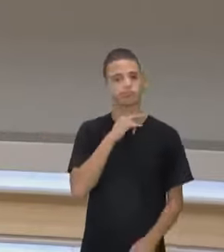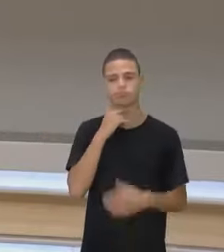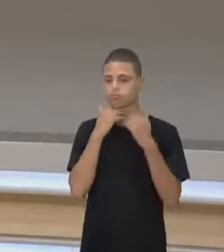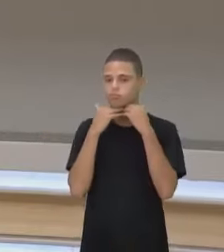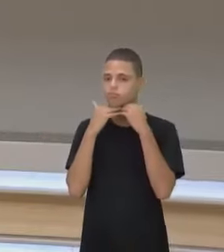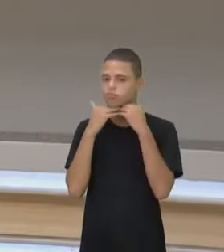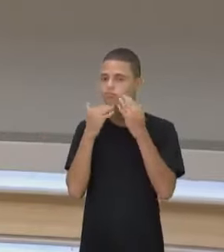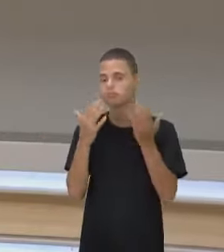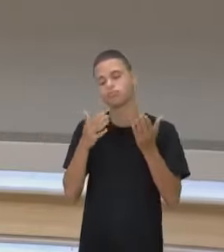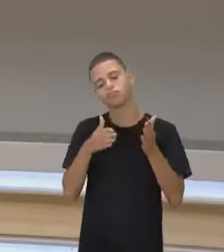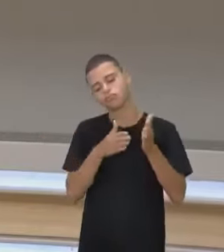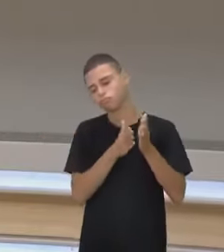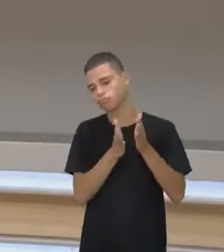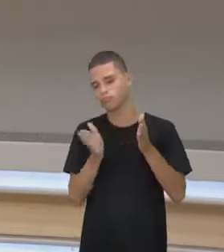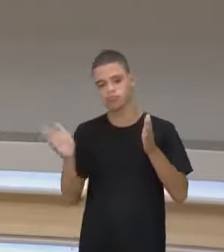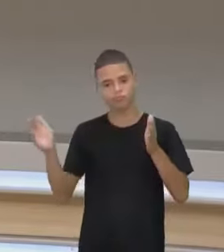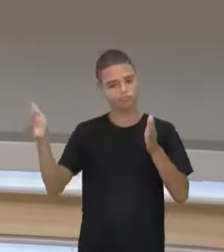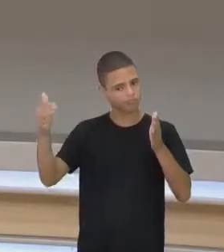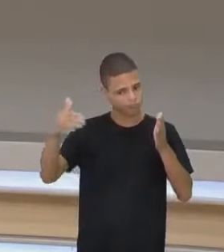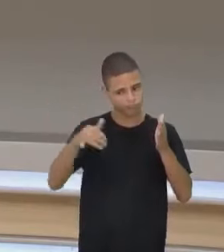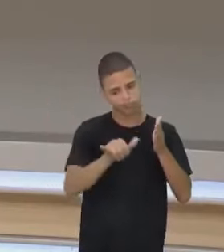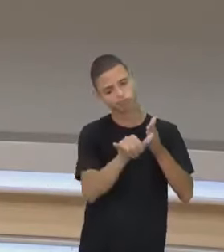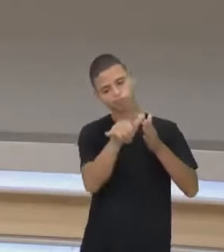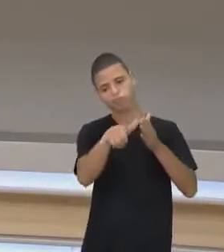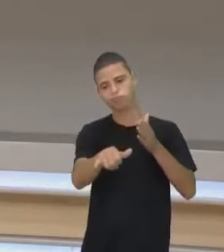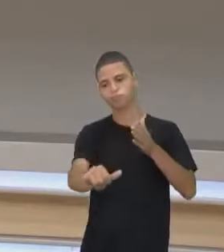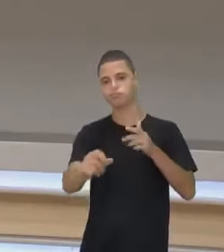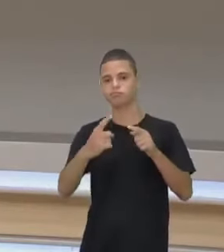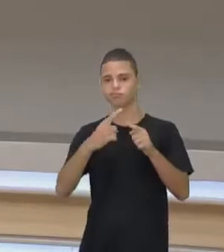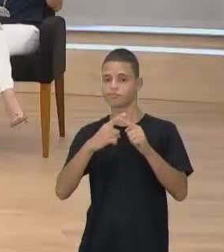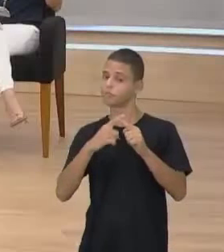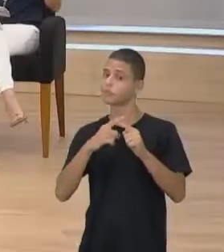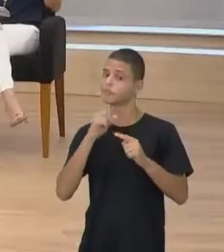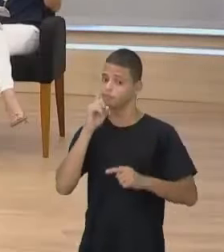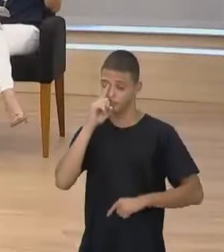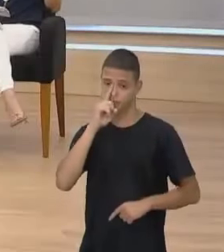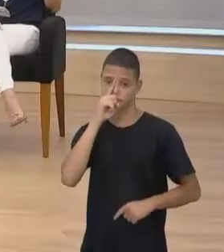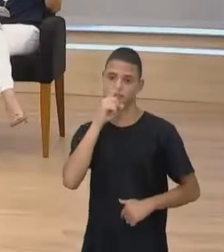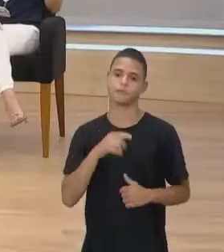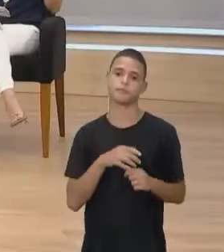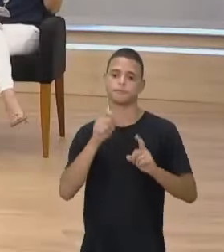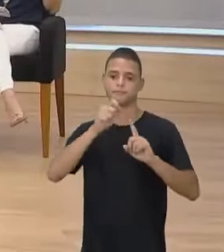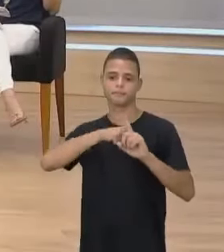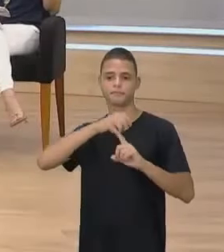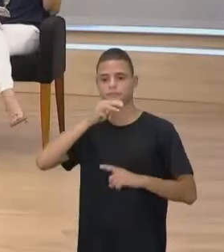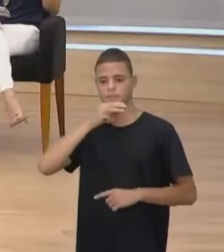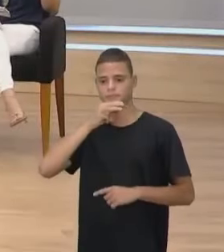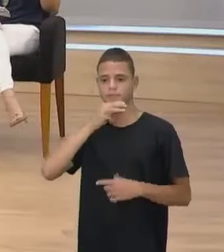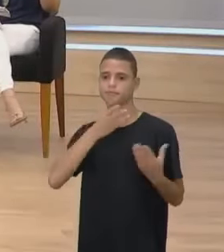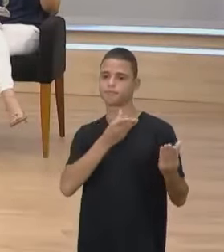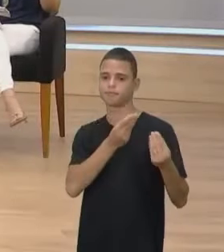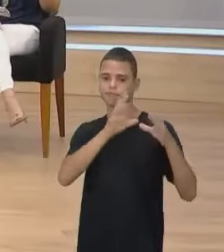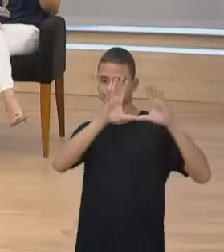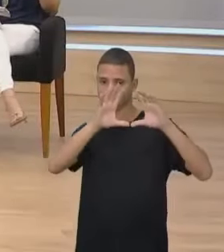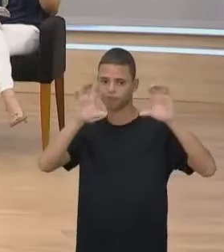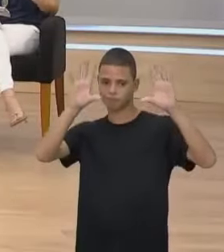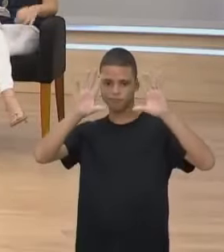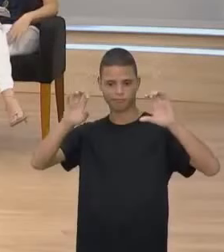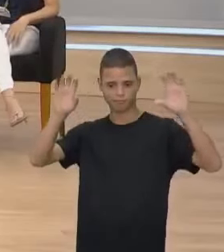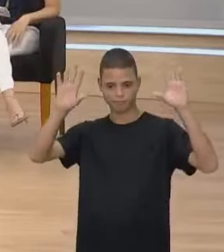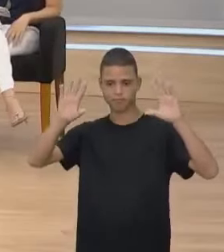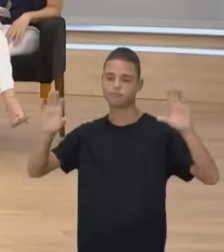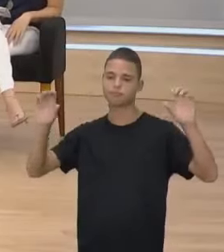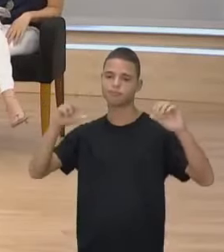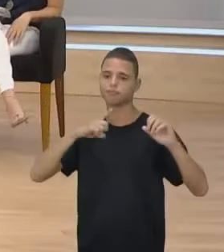ele desvia do cumulonimbo porque a coisa é feia ali dentro. E agora no mês de março está cheio dessas nuvens, né? Porque o que a gente está tendo de verão. Chuva de